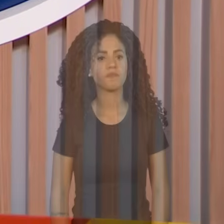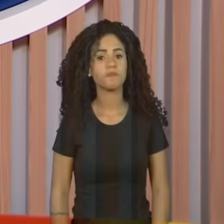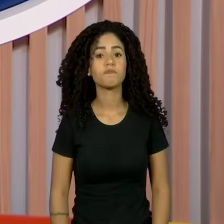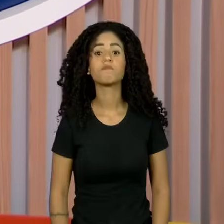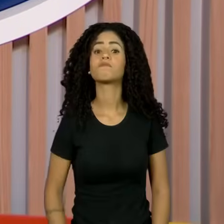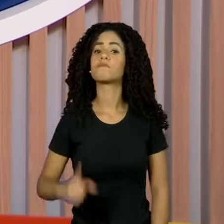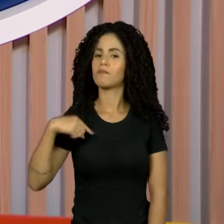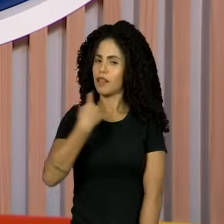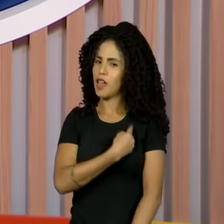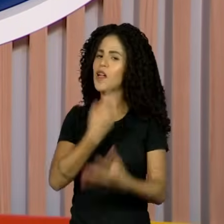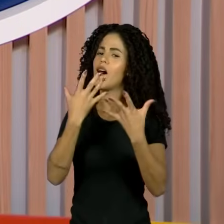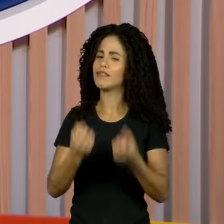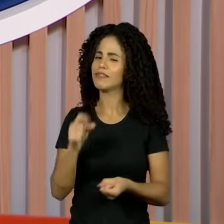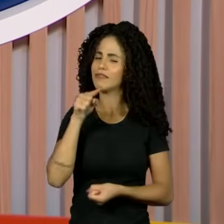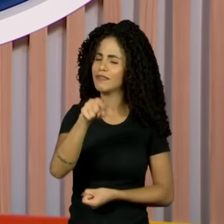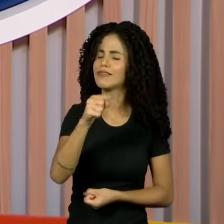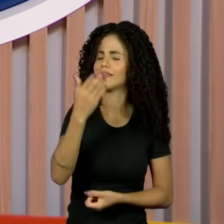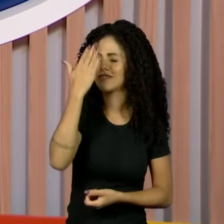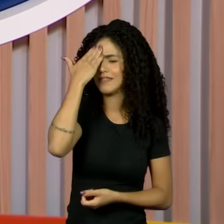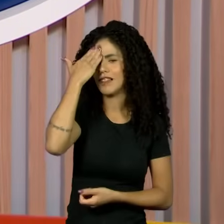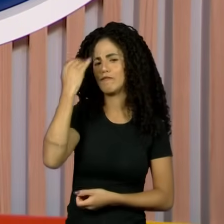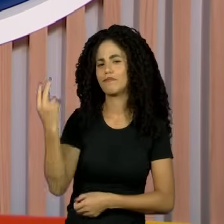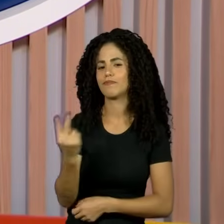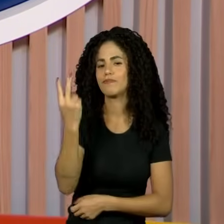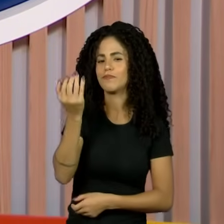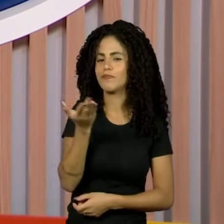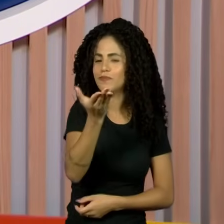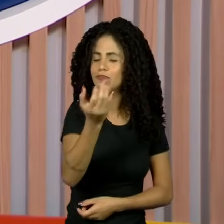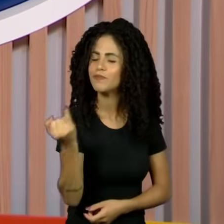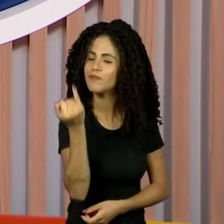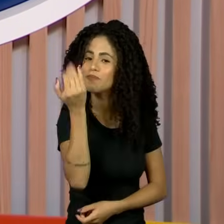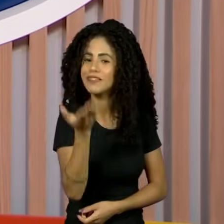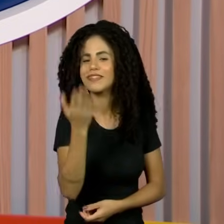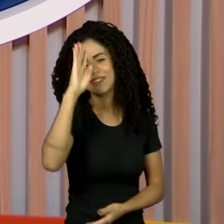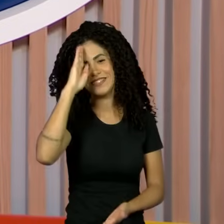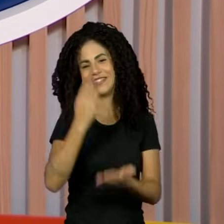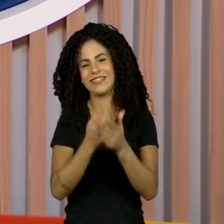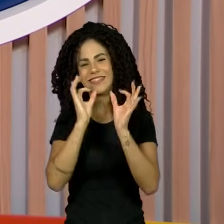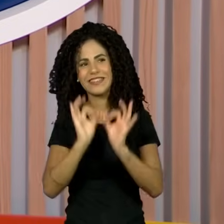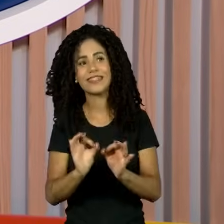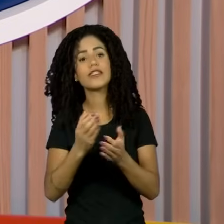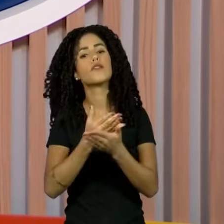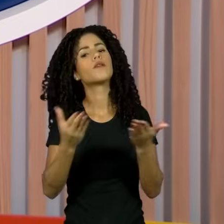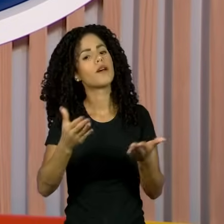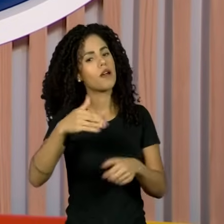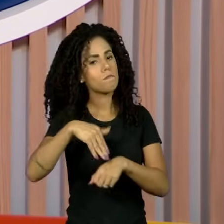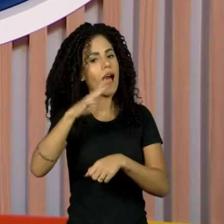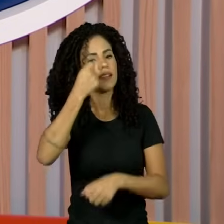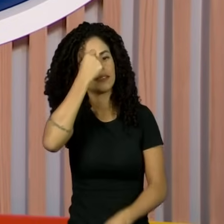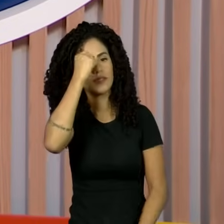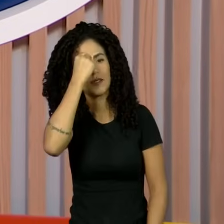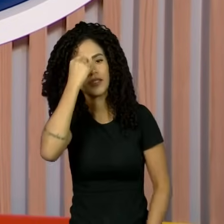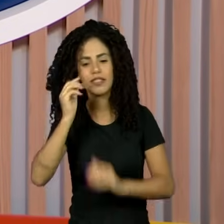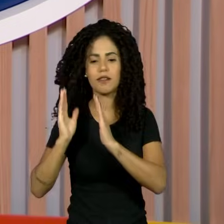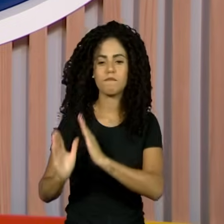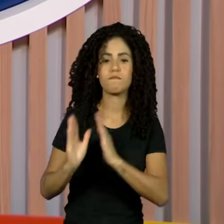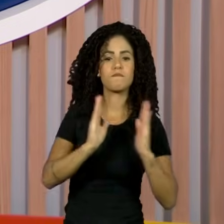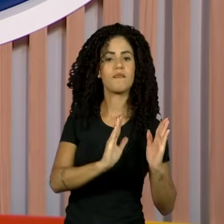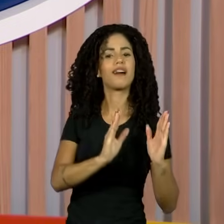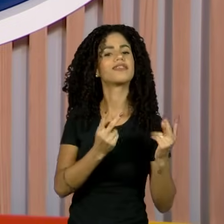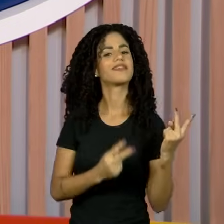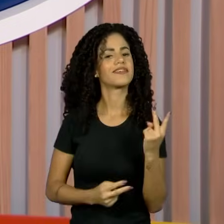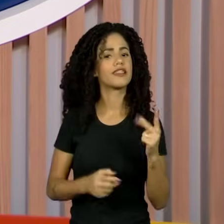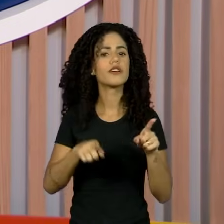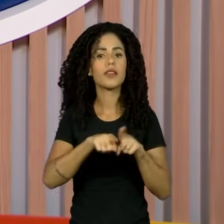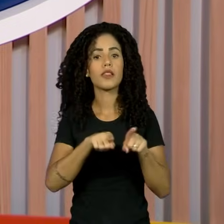Nós te aceitamos e reconhecemos o seu valor, Conceição, com certeza. Ó, gente, ainda tem mais Conceição Evaristo, tá? No próximo bloco você